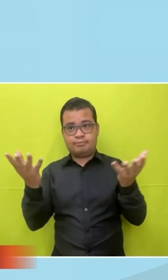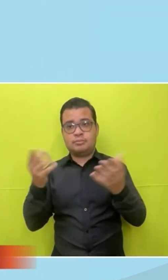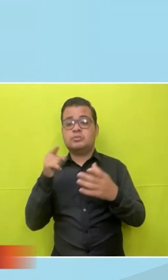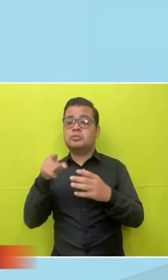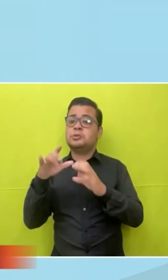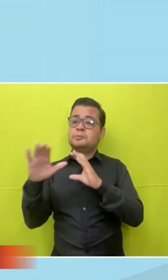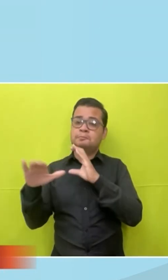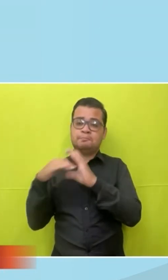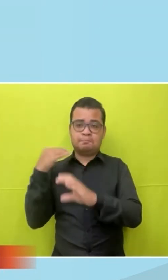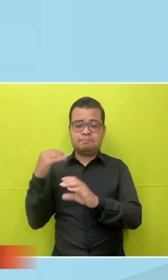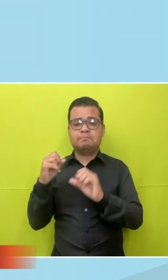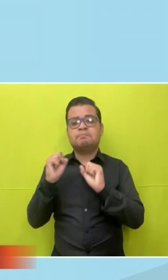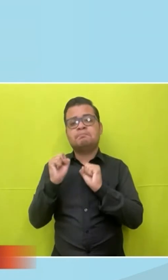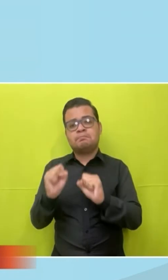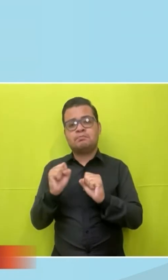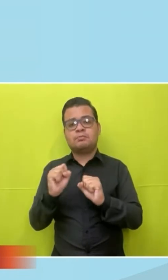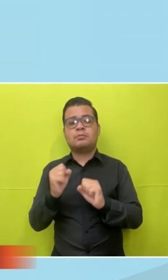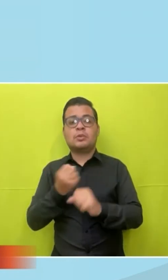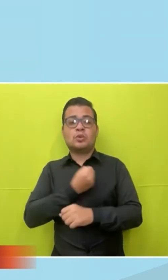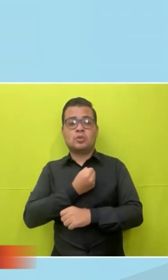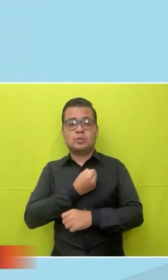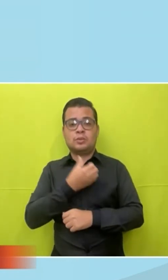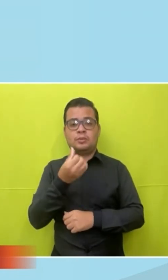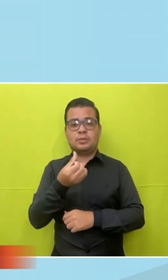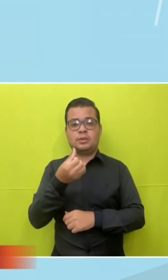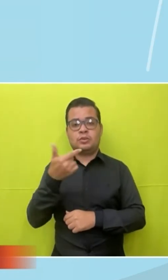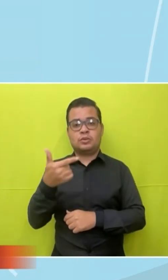sua mensagem para a gente,